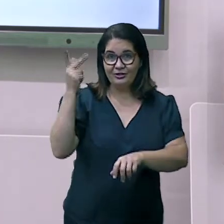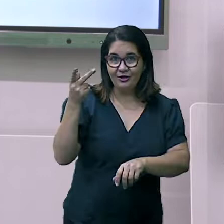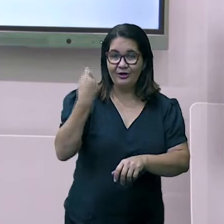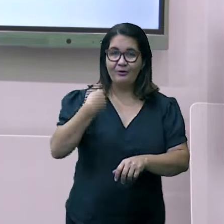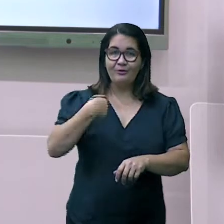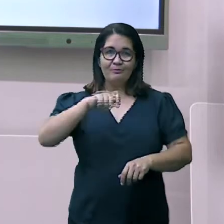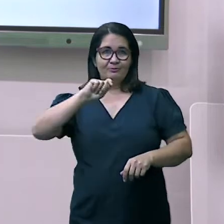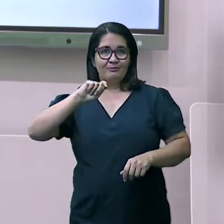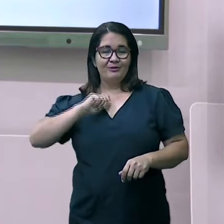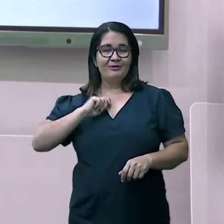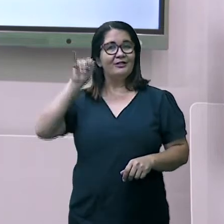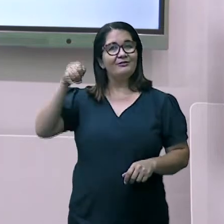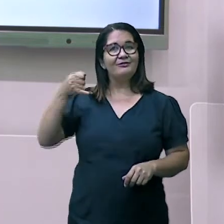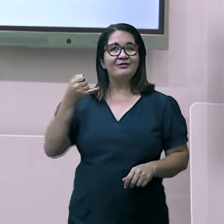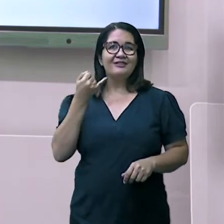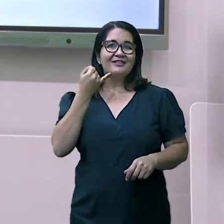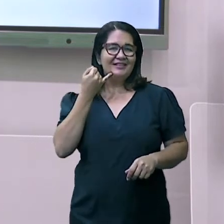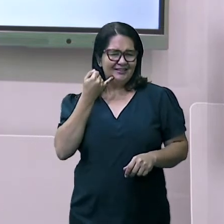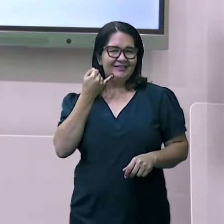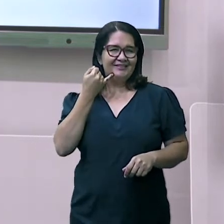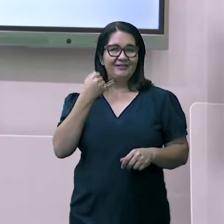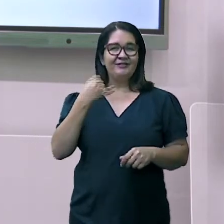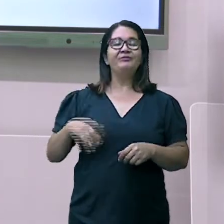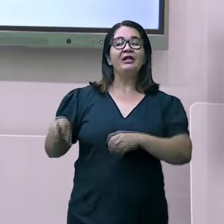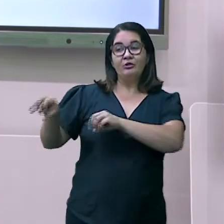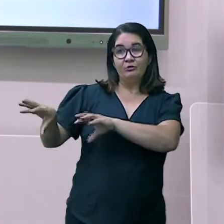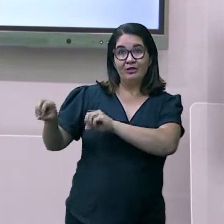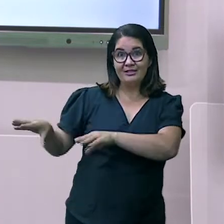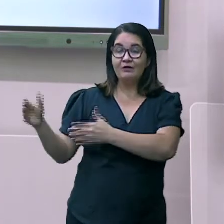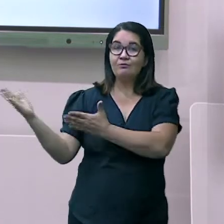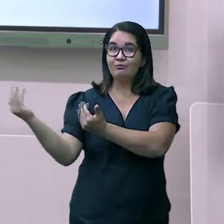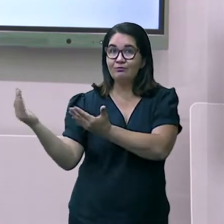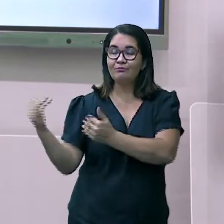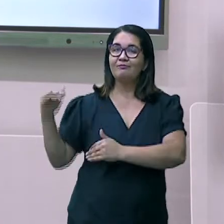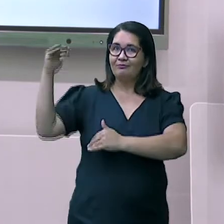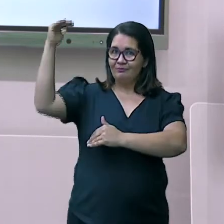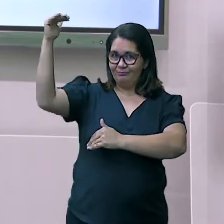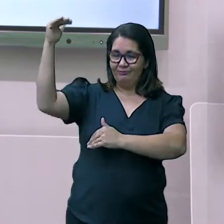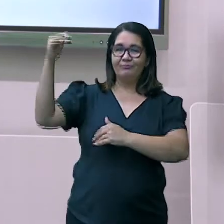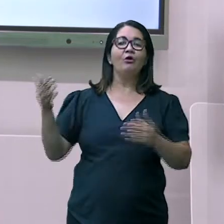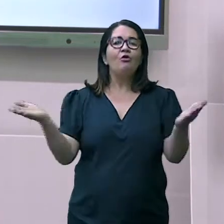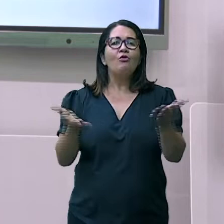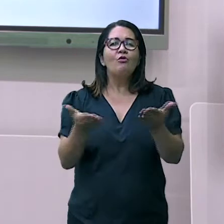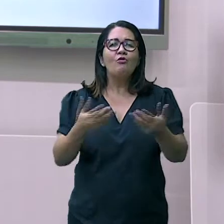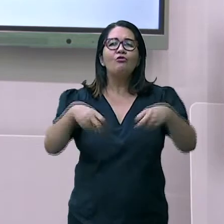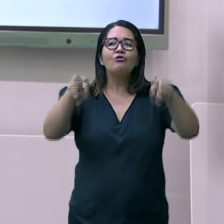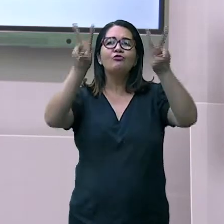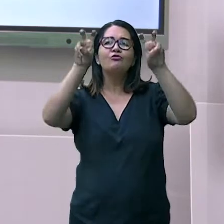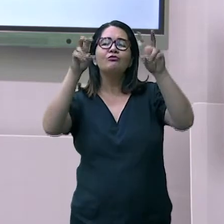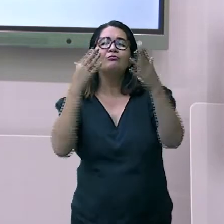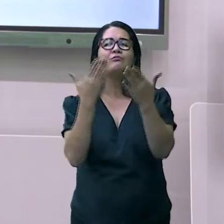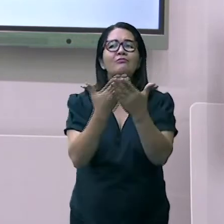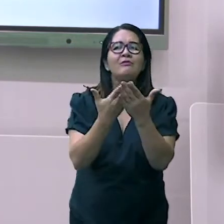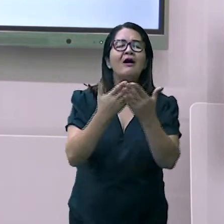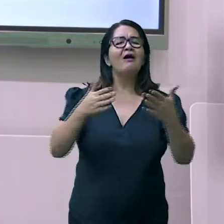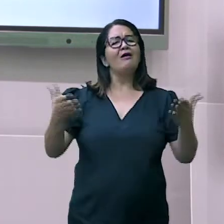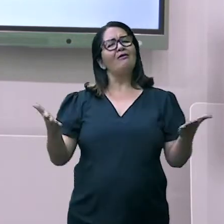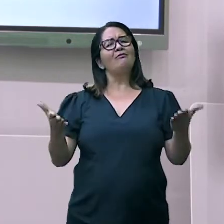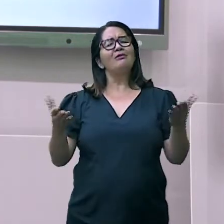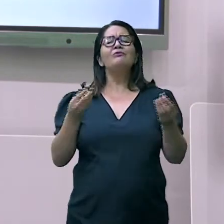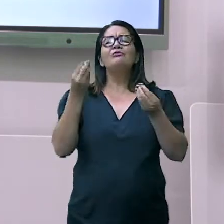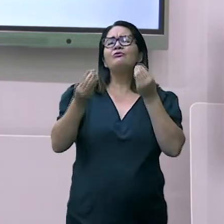da Educação de Jovens e Adultos. Hoje daremos início à nossa aula levantando algumas